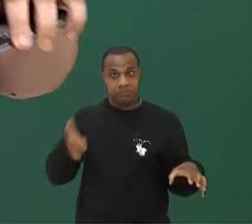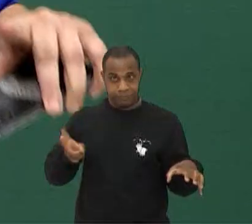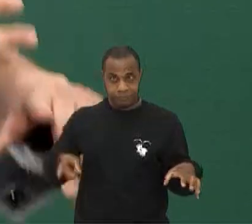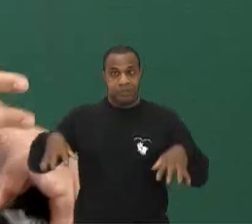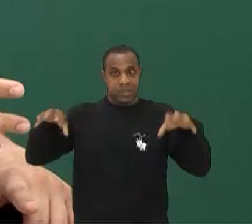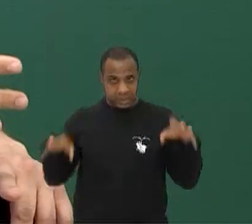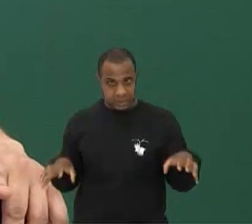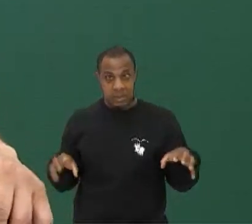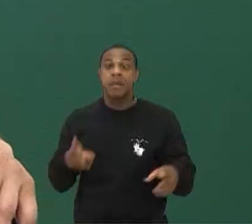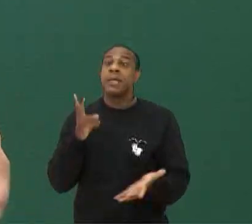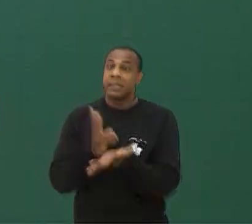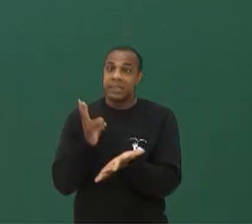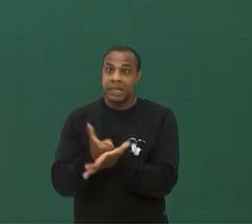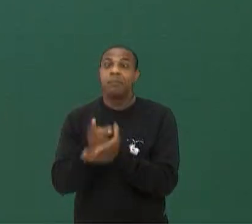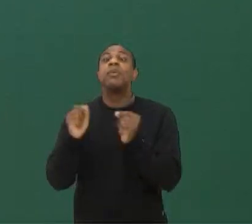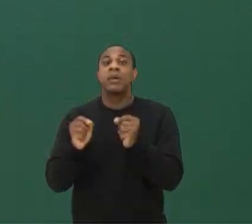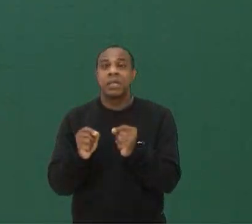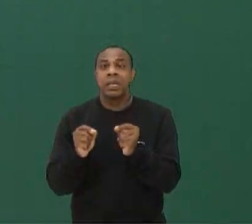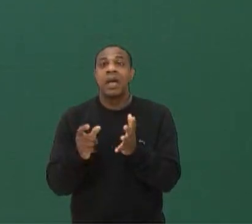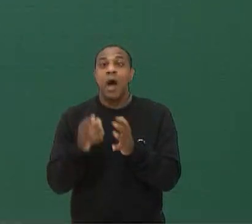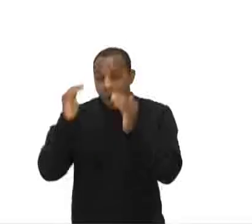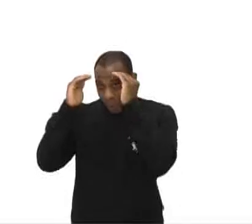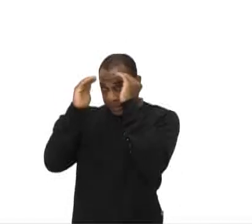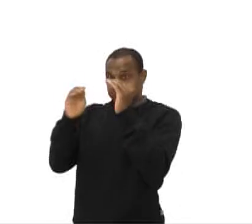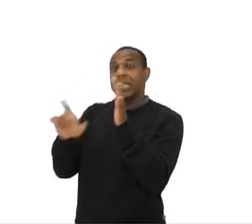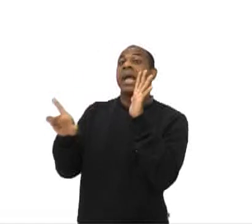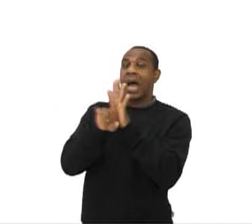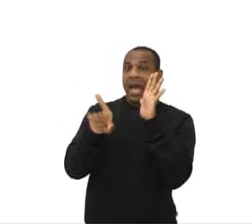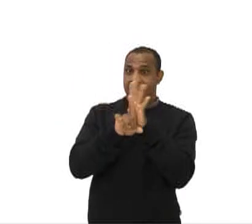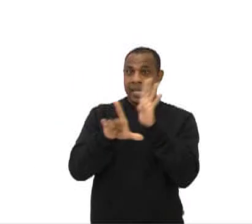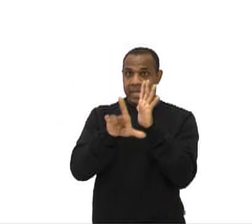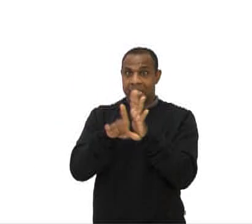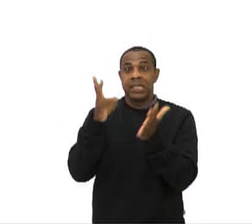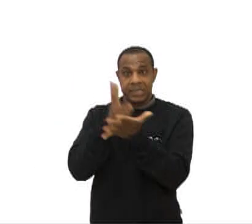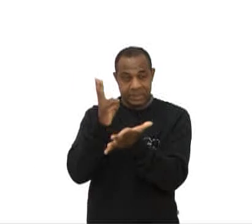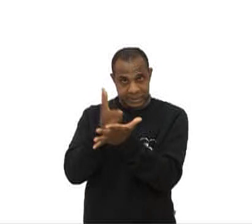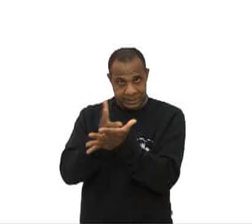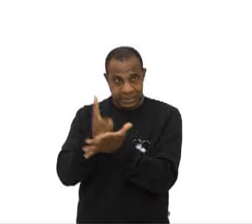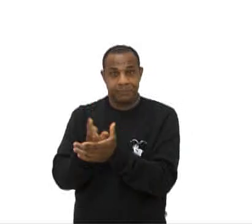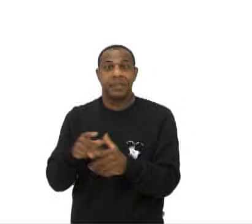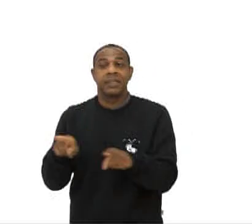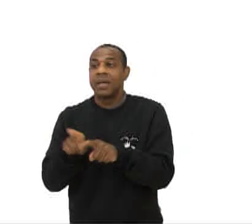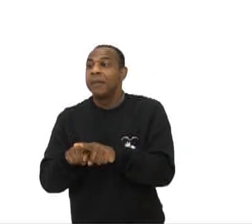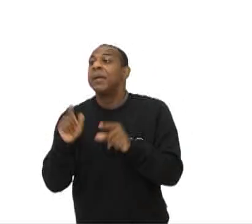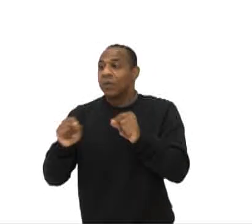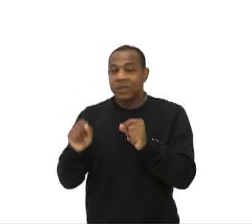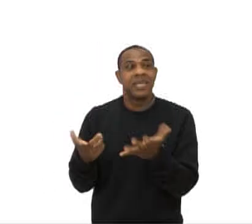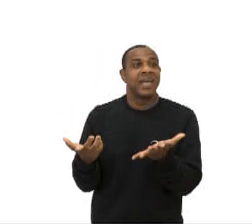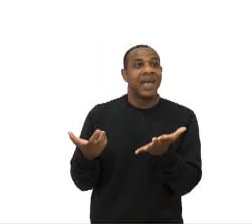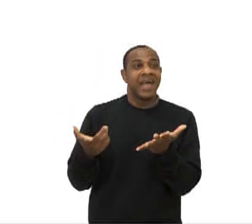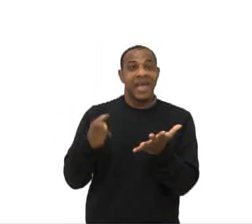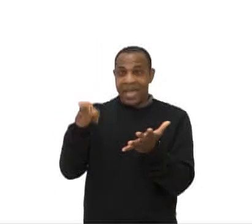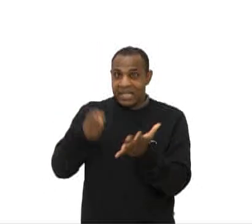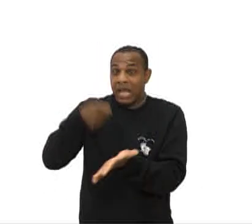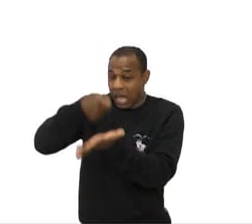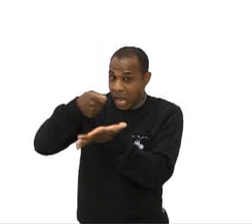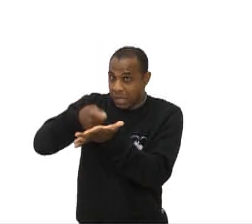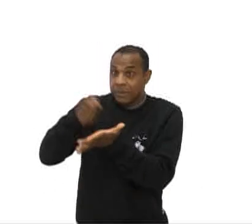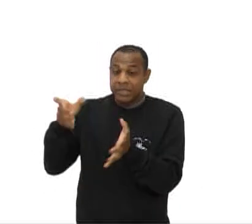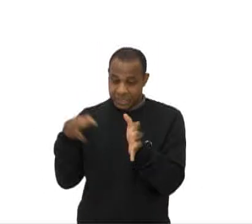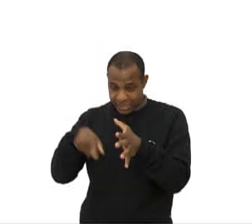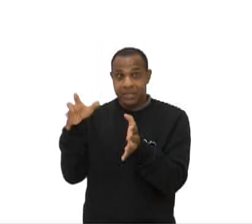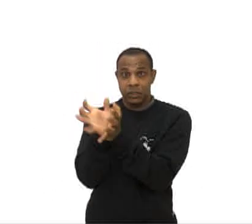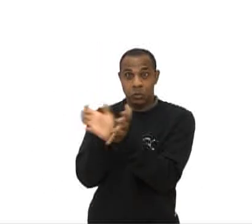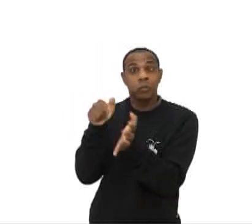mas constitucional, obedecendo a uma lei de constituição. E entre as exigências desse